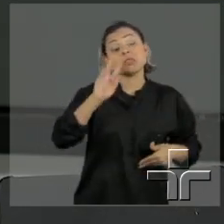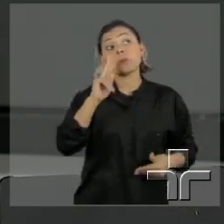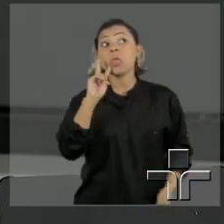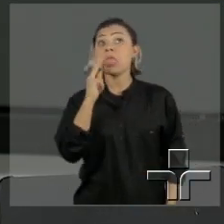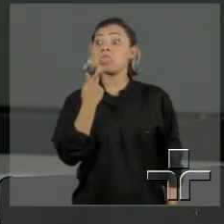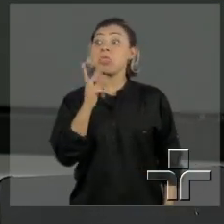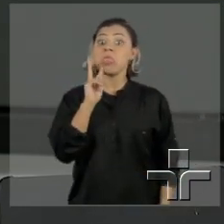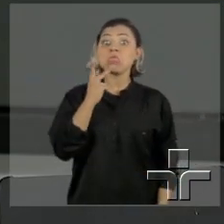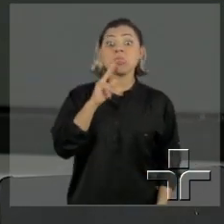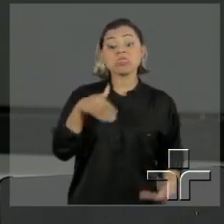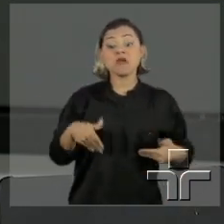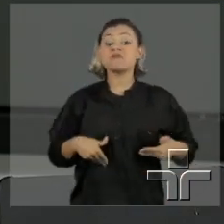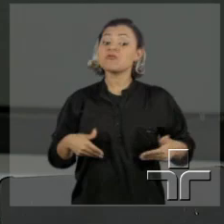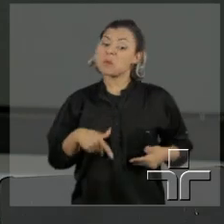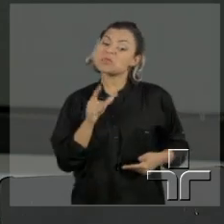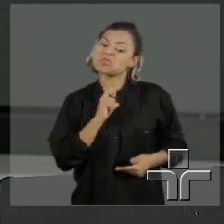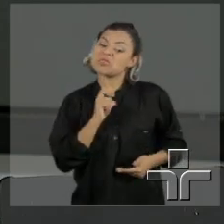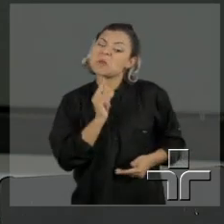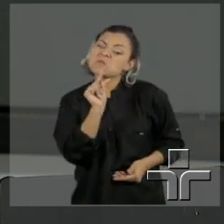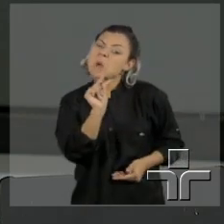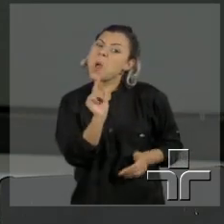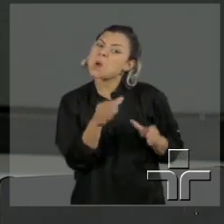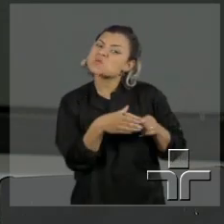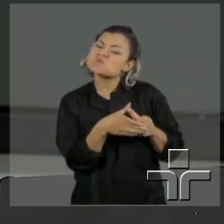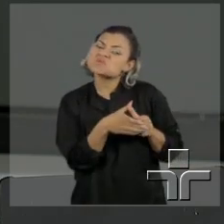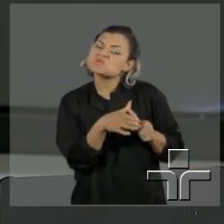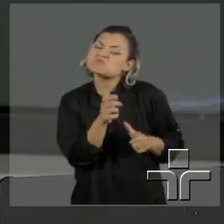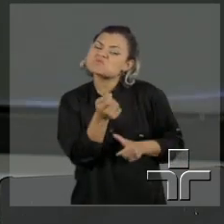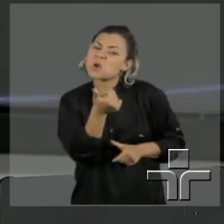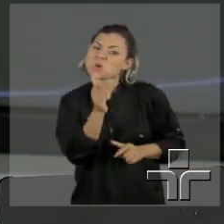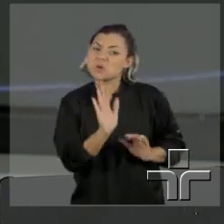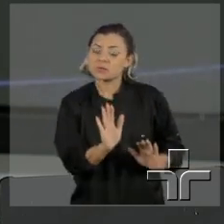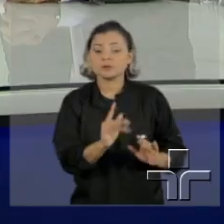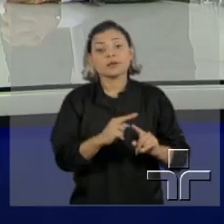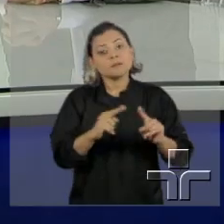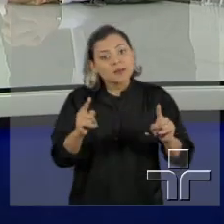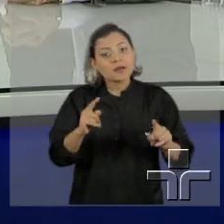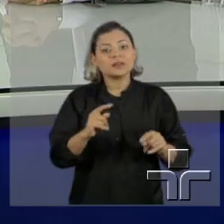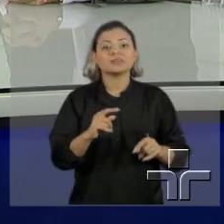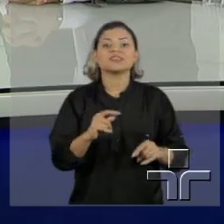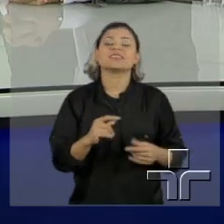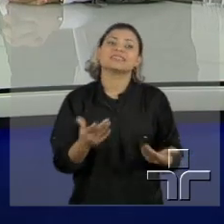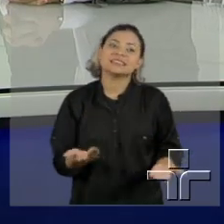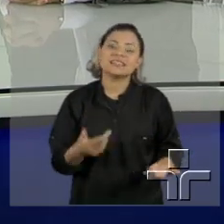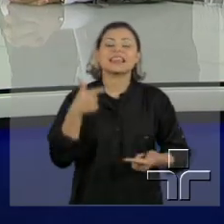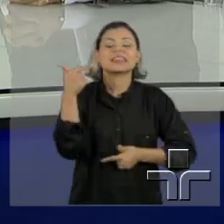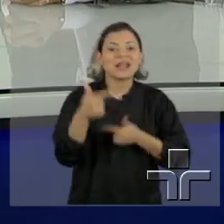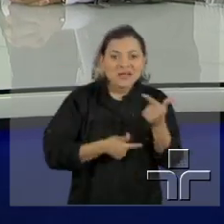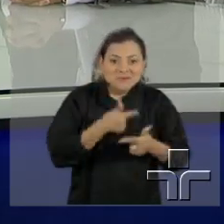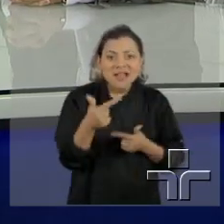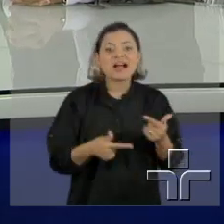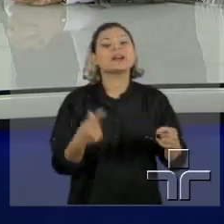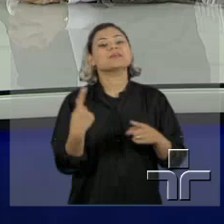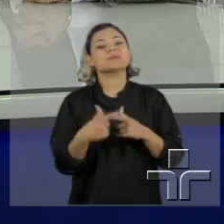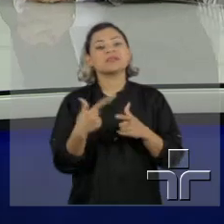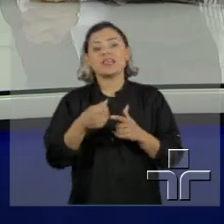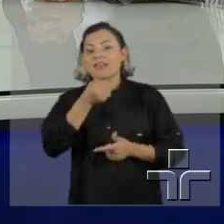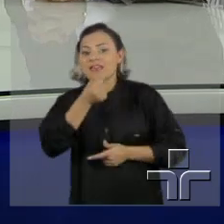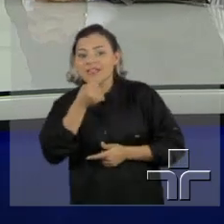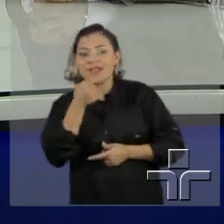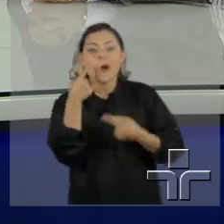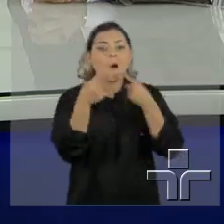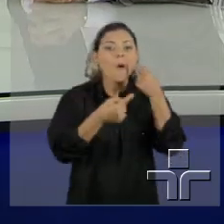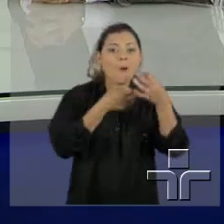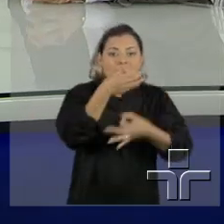desdizendo, o que acaba gerando sempre conflito. Dá trabalho para o jornalista que tem que falar o que ele acabou de dizer, dá trabalho para os comentaristas que tem que